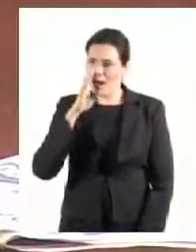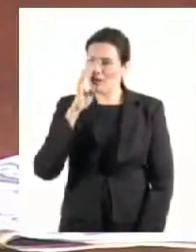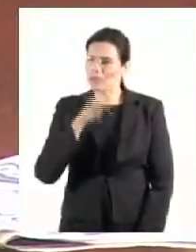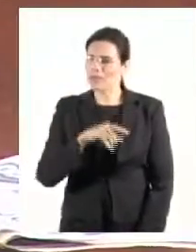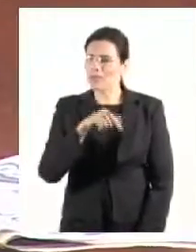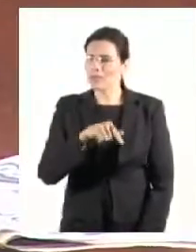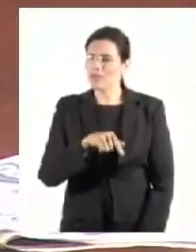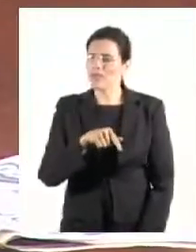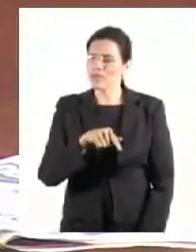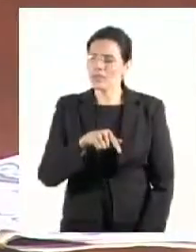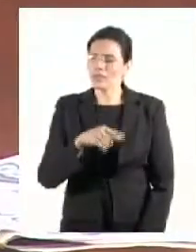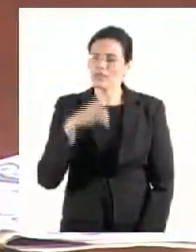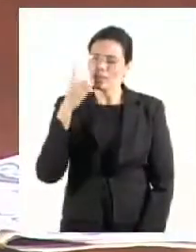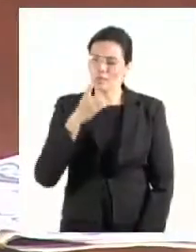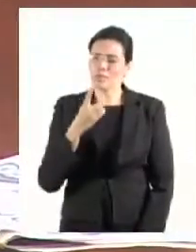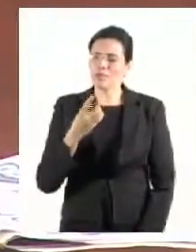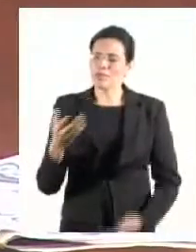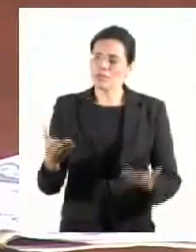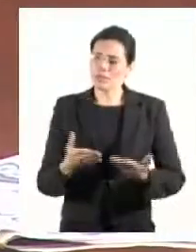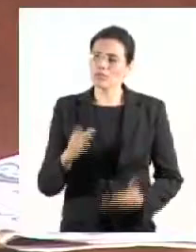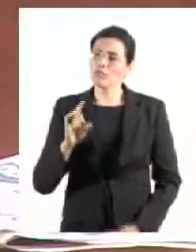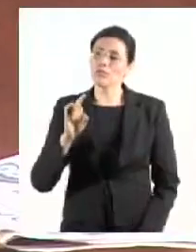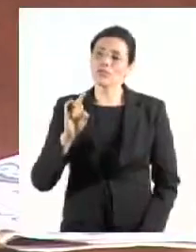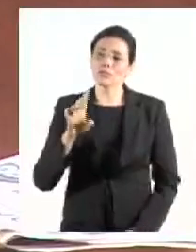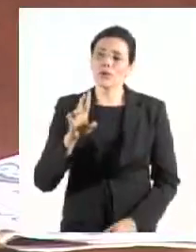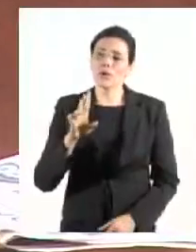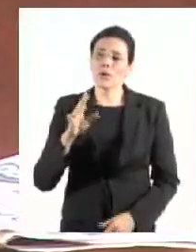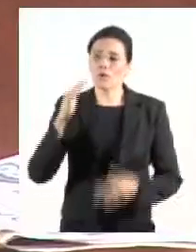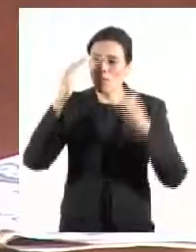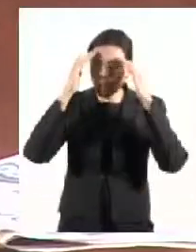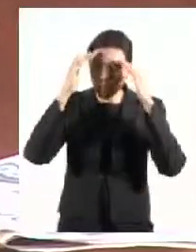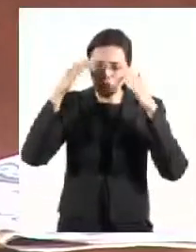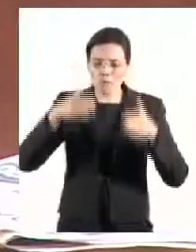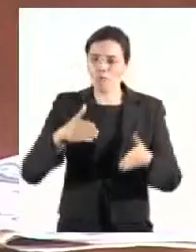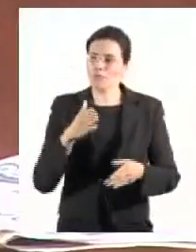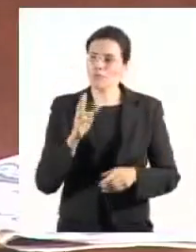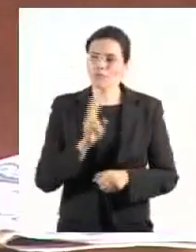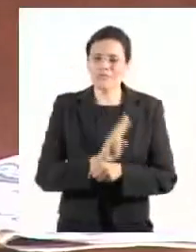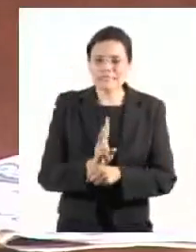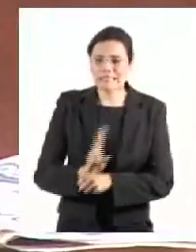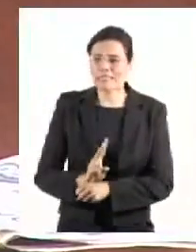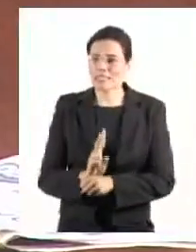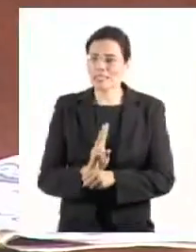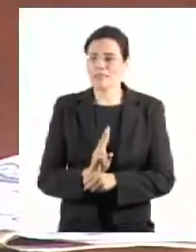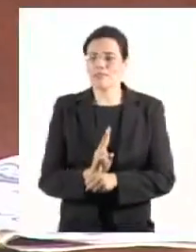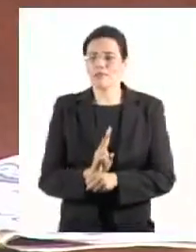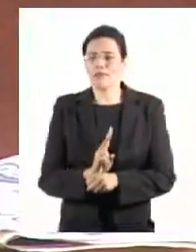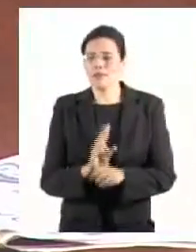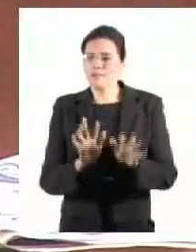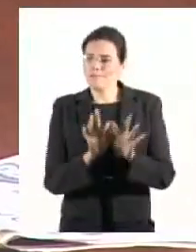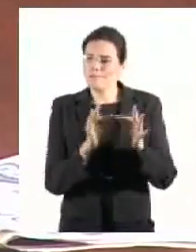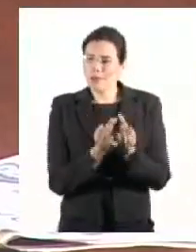É uma coisa maluca. Eu fico impressionada como a pessoa distorce